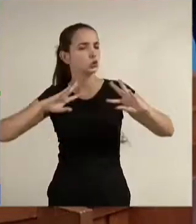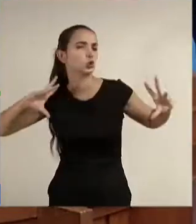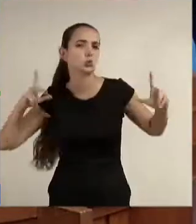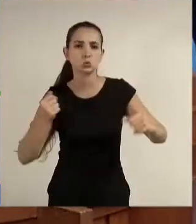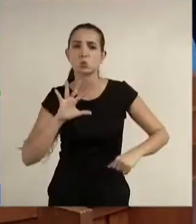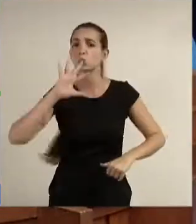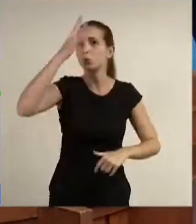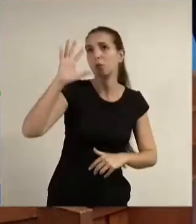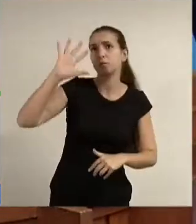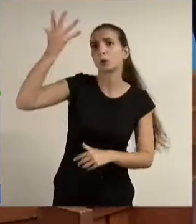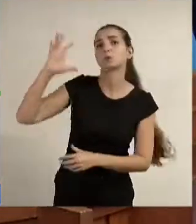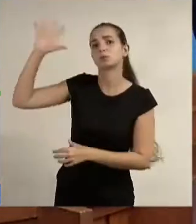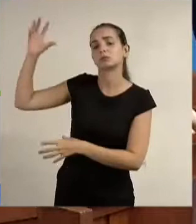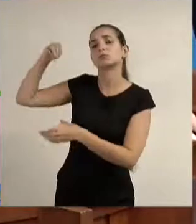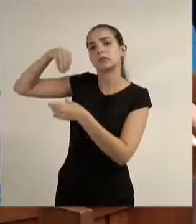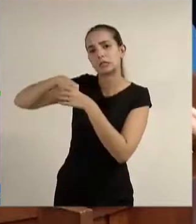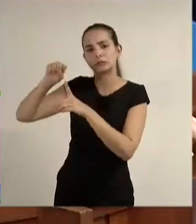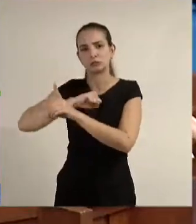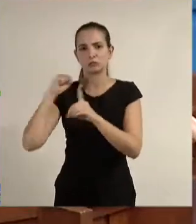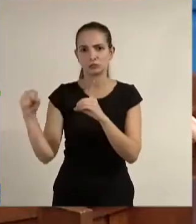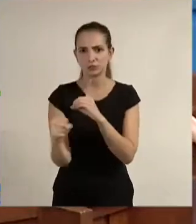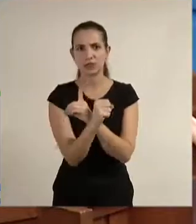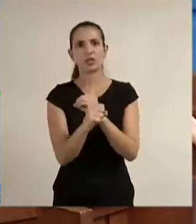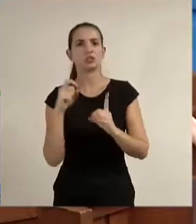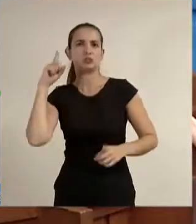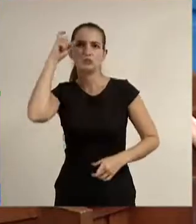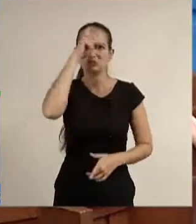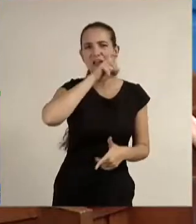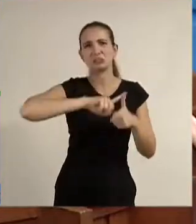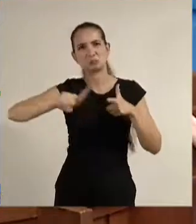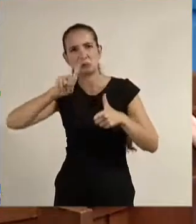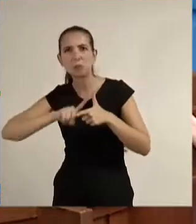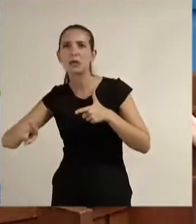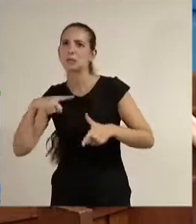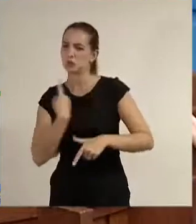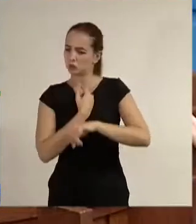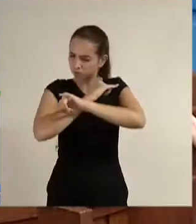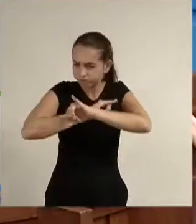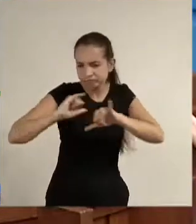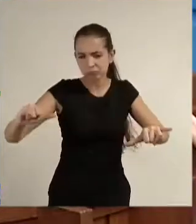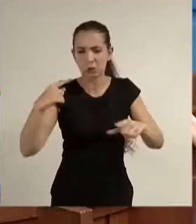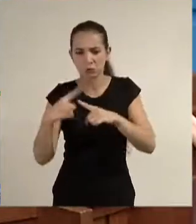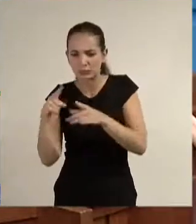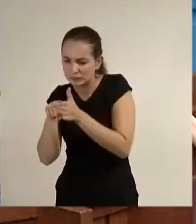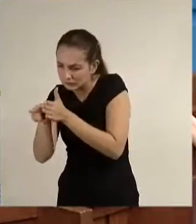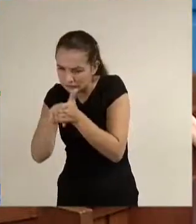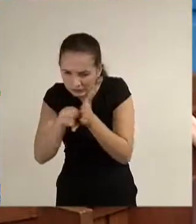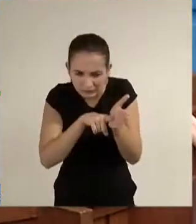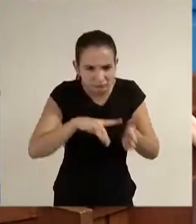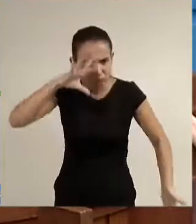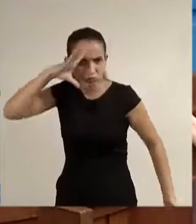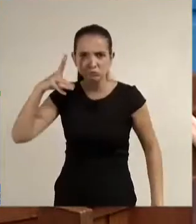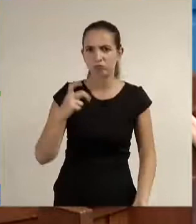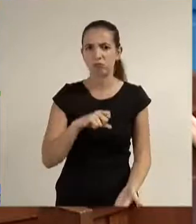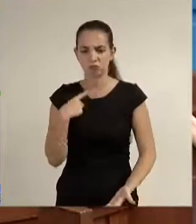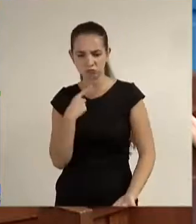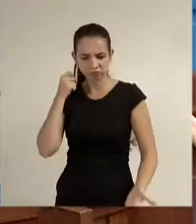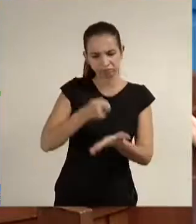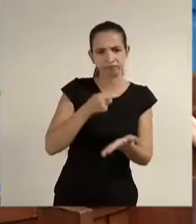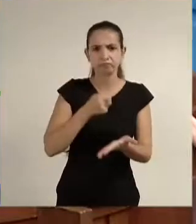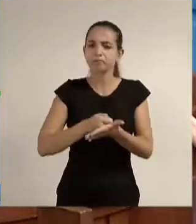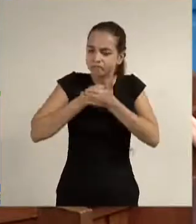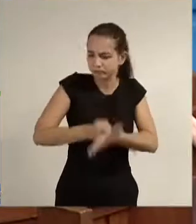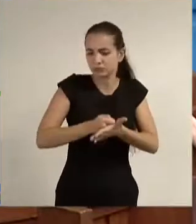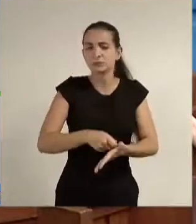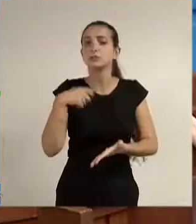ocorrendo, para que possamos achar soluções, cobrar, exigir os direitos que as